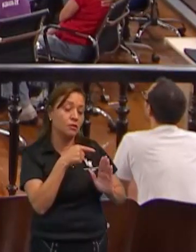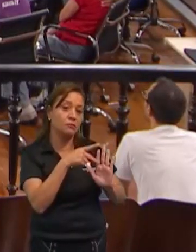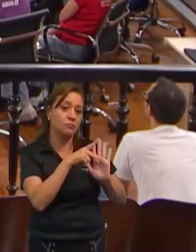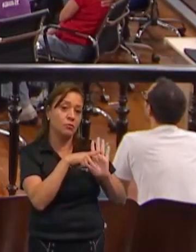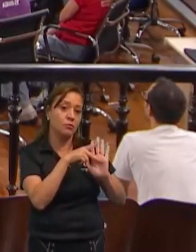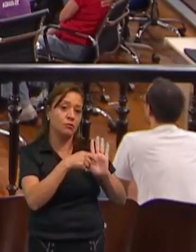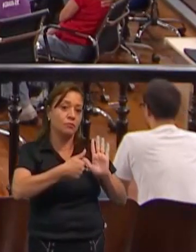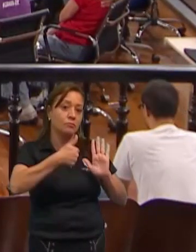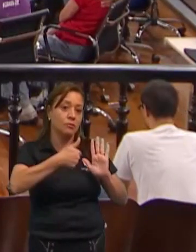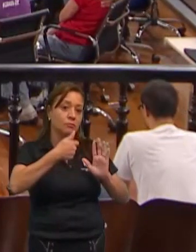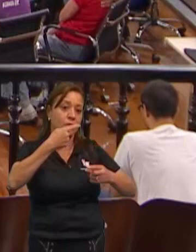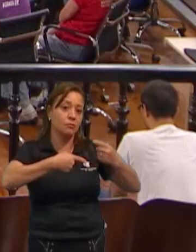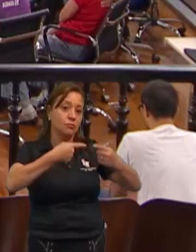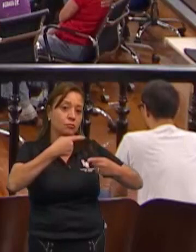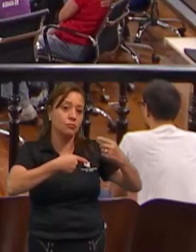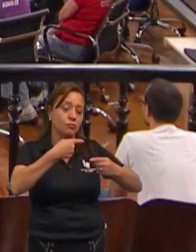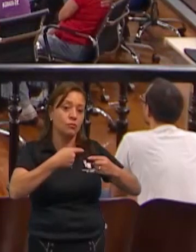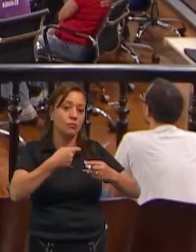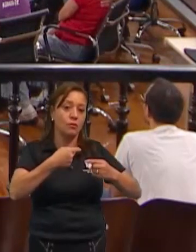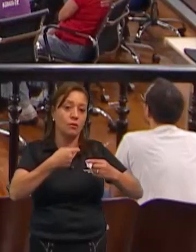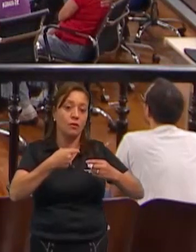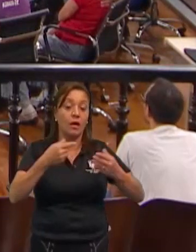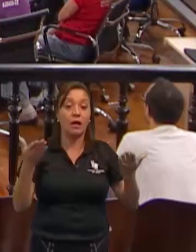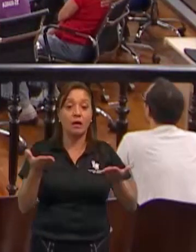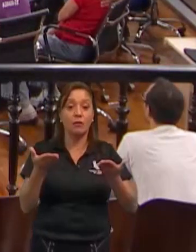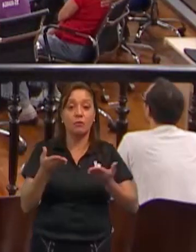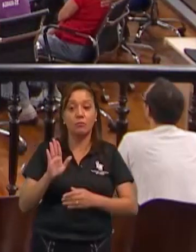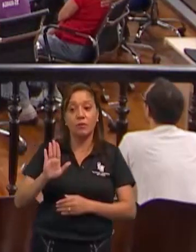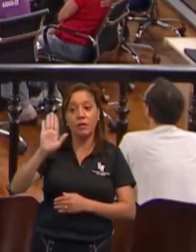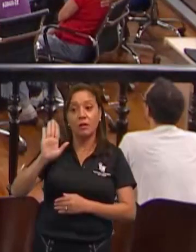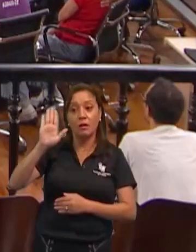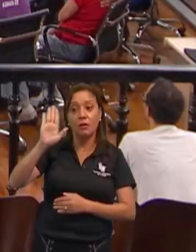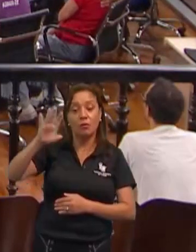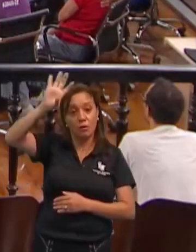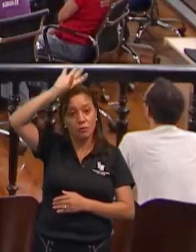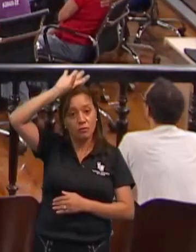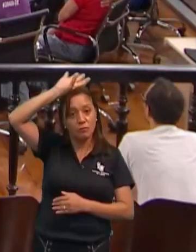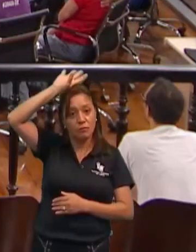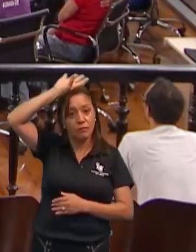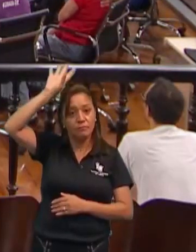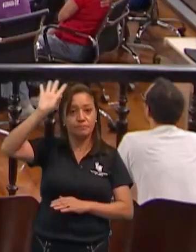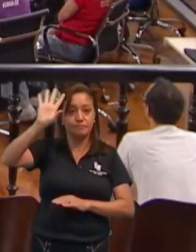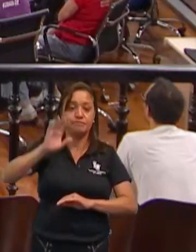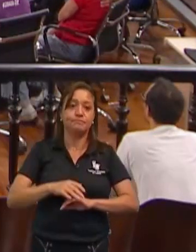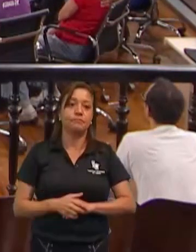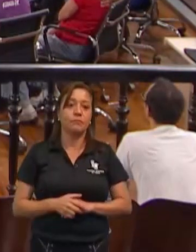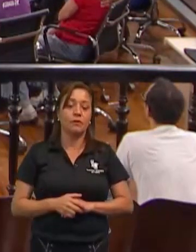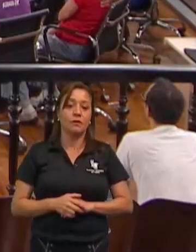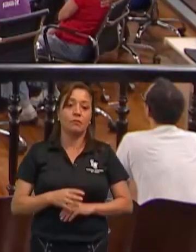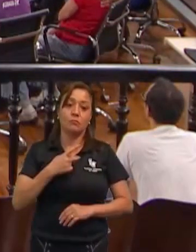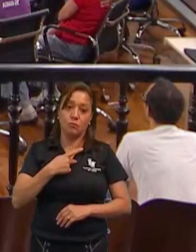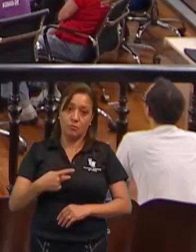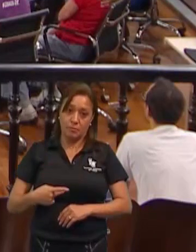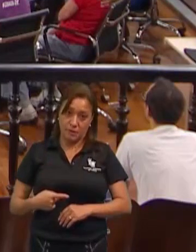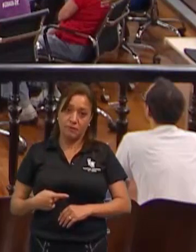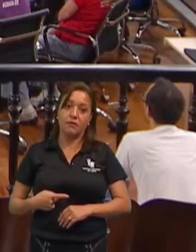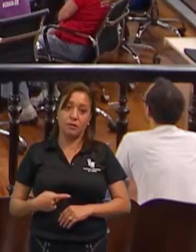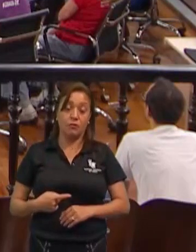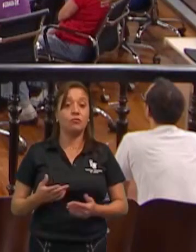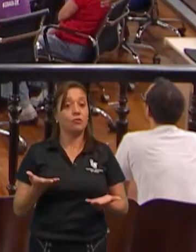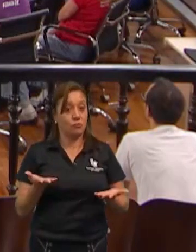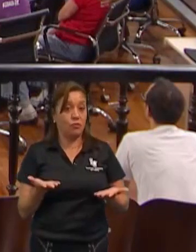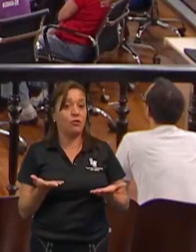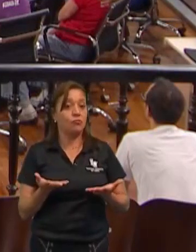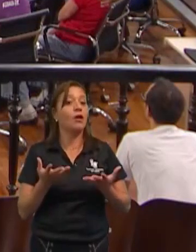primeira discussão pela ordem, vereador Wagner de Oliveira. Senhor presidente, a gente até aprovou em primeira votação,